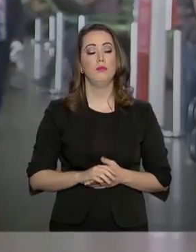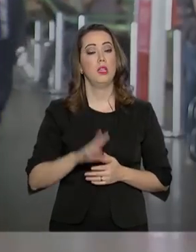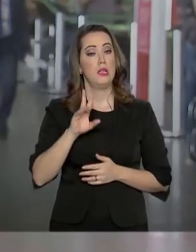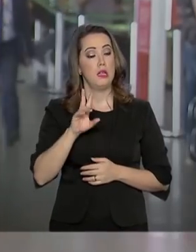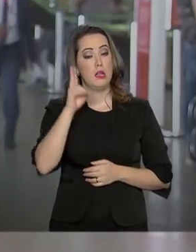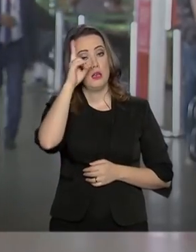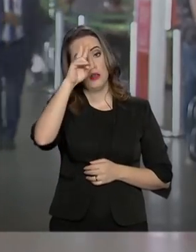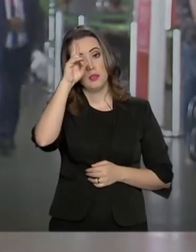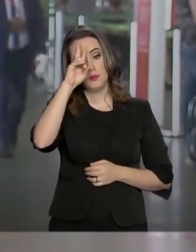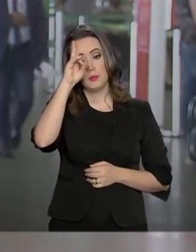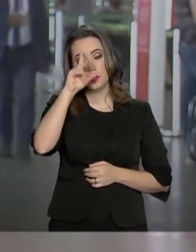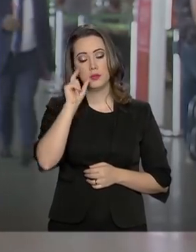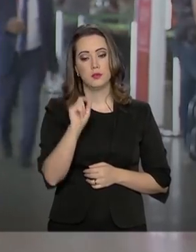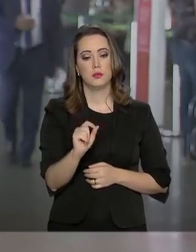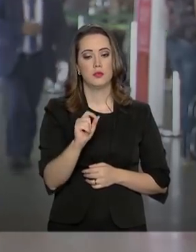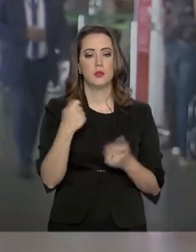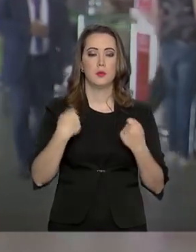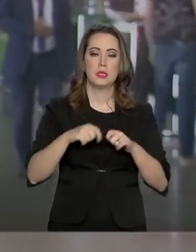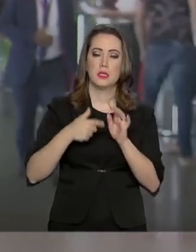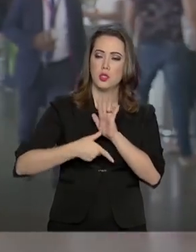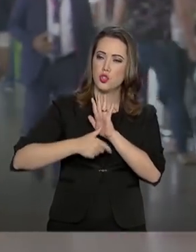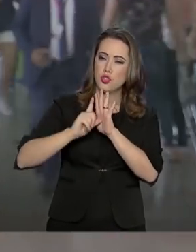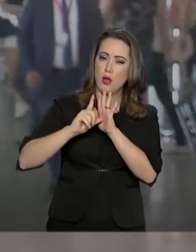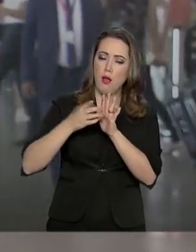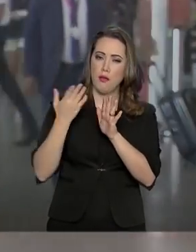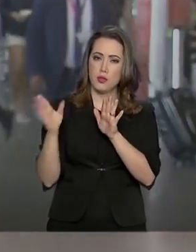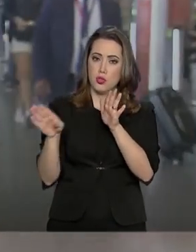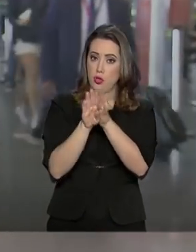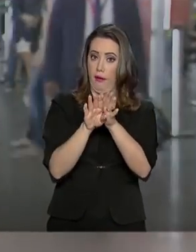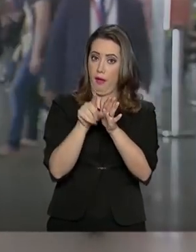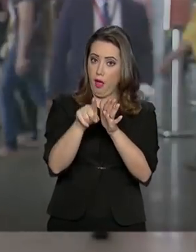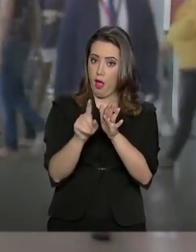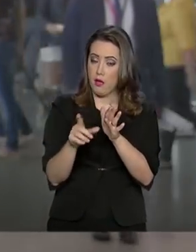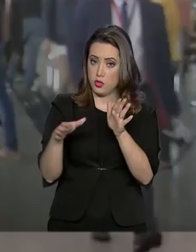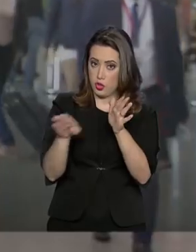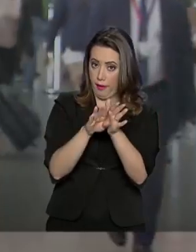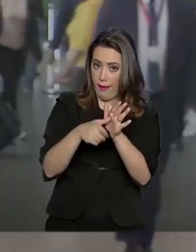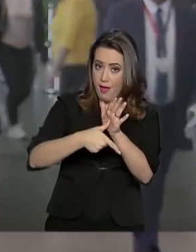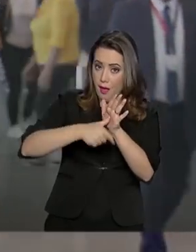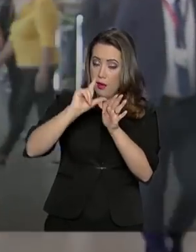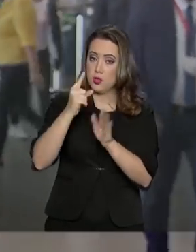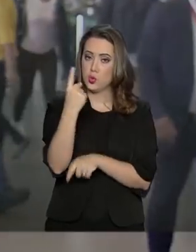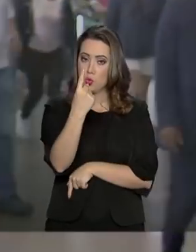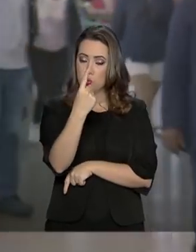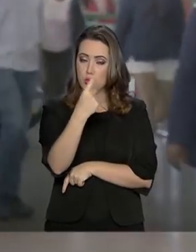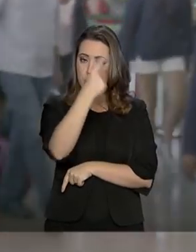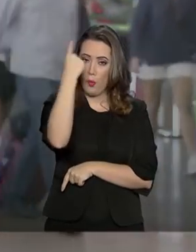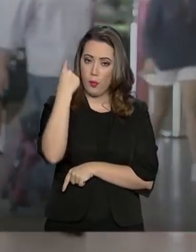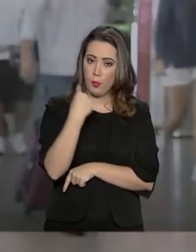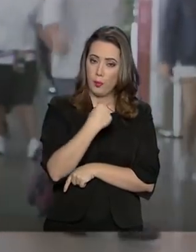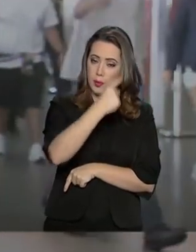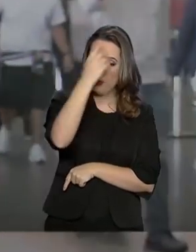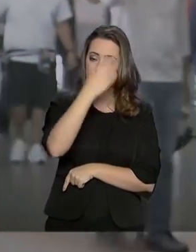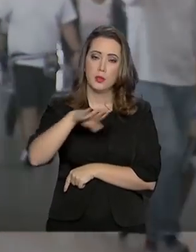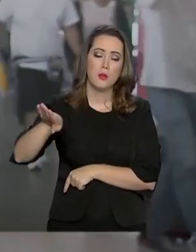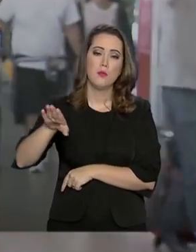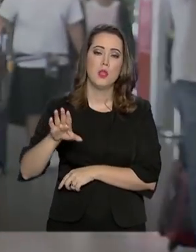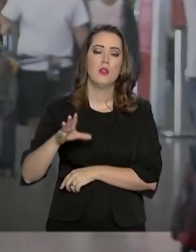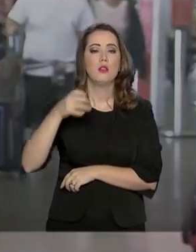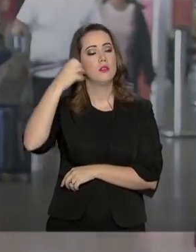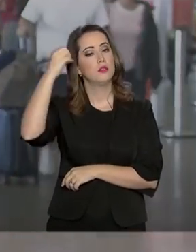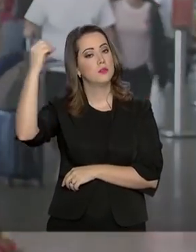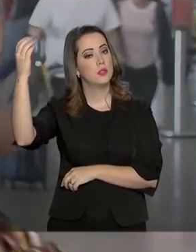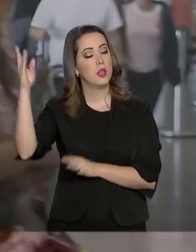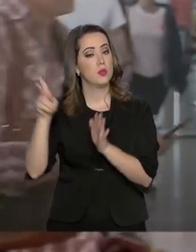Lembrando que deve-se chegar ao aeroporto com pelo menos 1 hora e meia de antecedência nos voos domésticos, ou seja, os